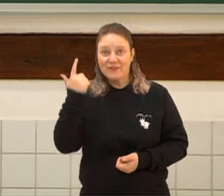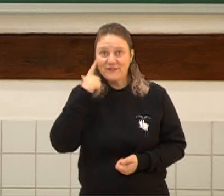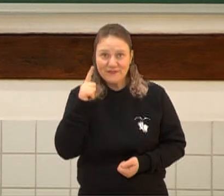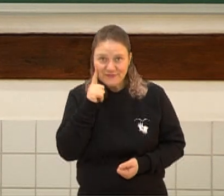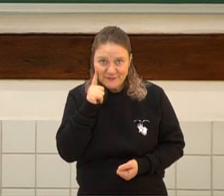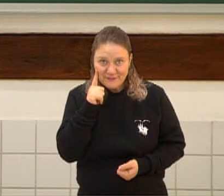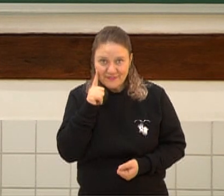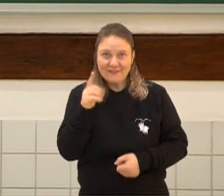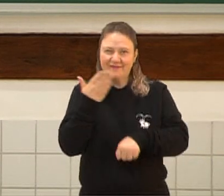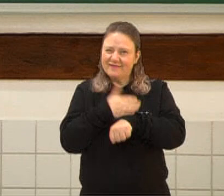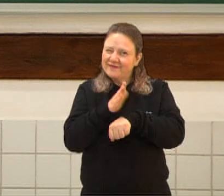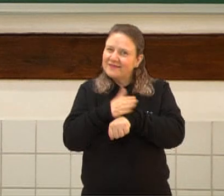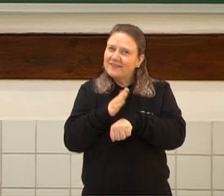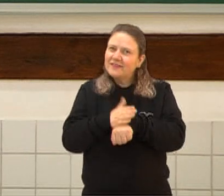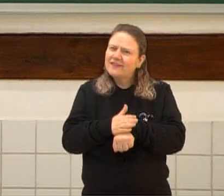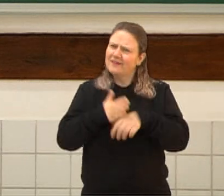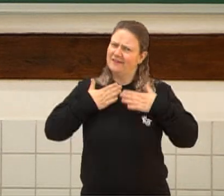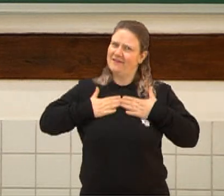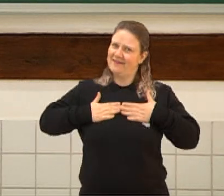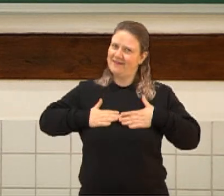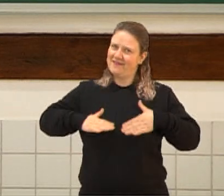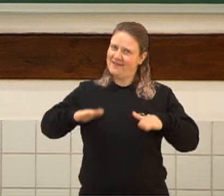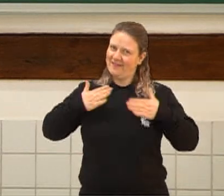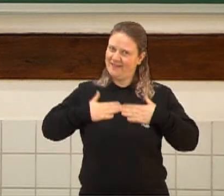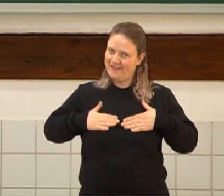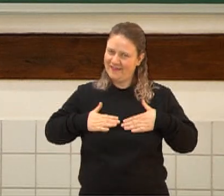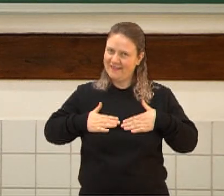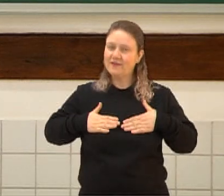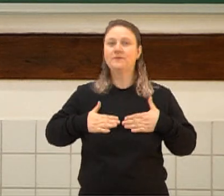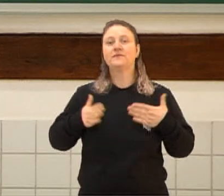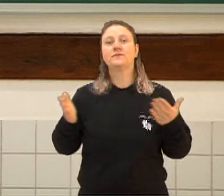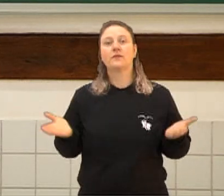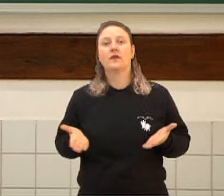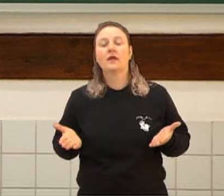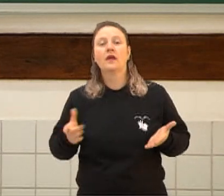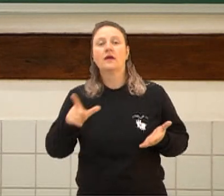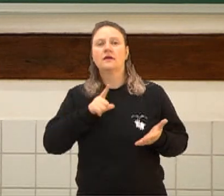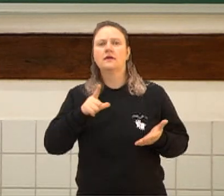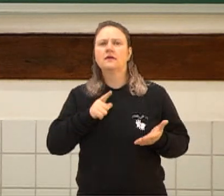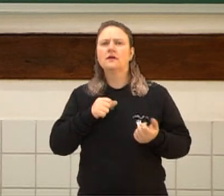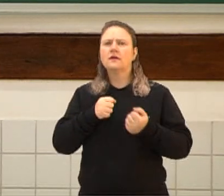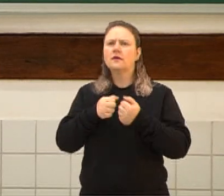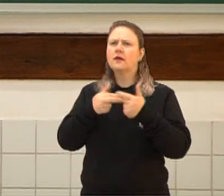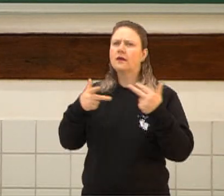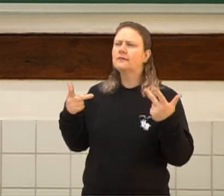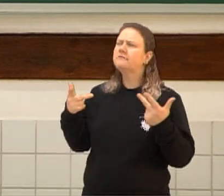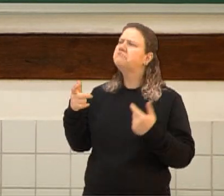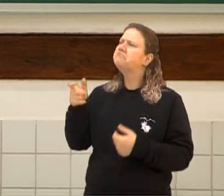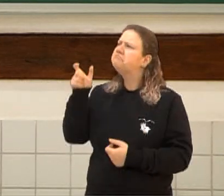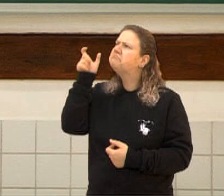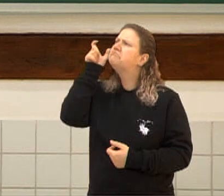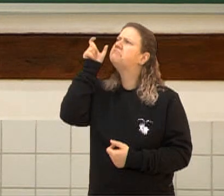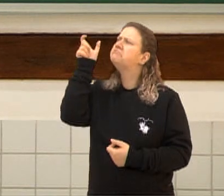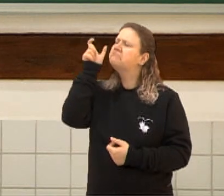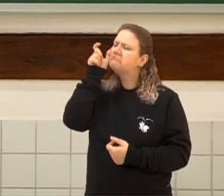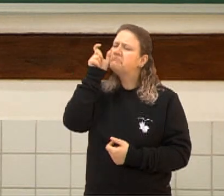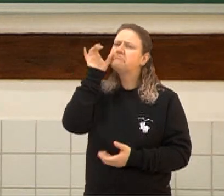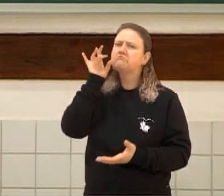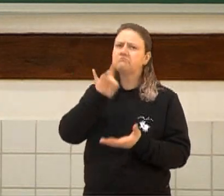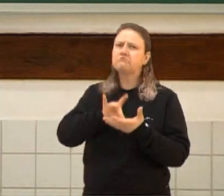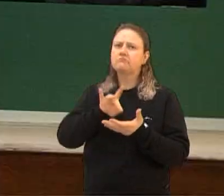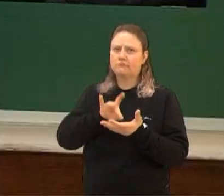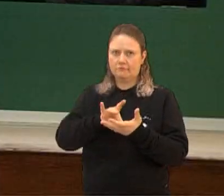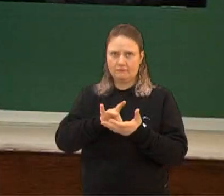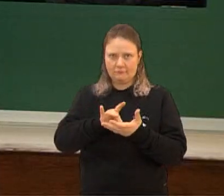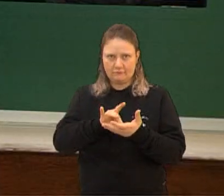Conseguiu resolver? Tranquilo? Aqui tem algumas coisas interessantes, né? Talvez tenha sido a primeira vez, dois